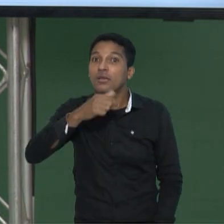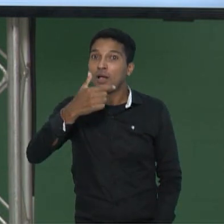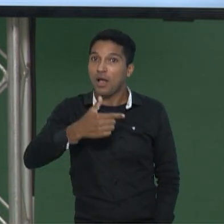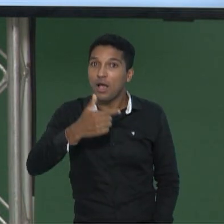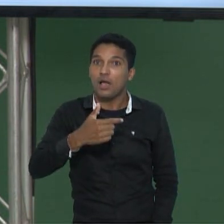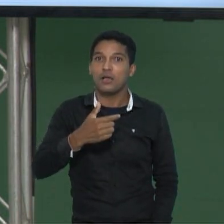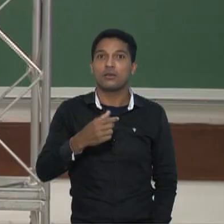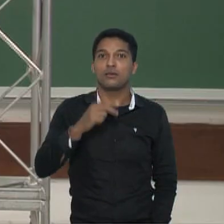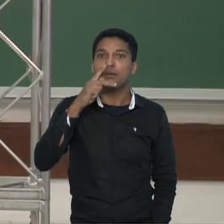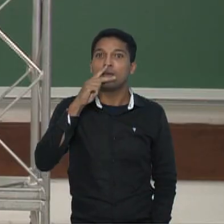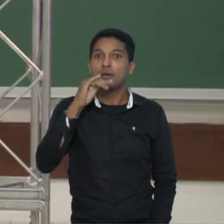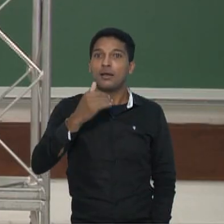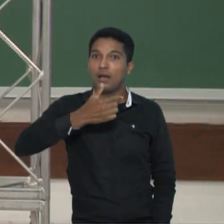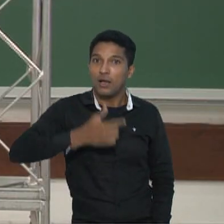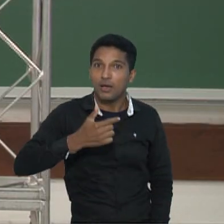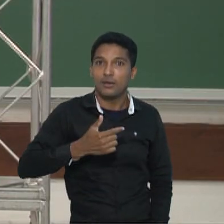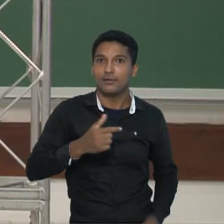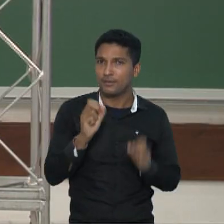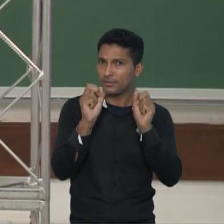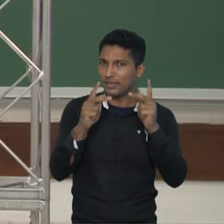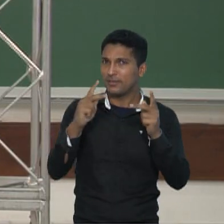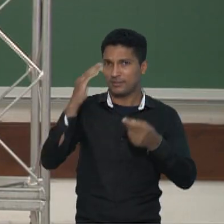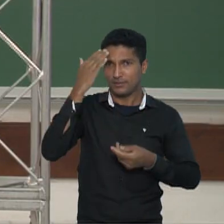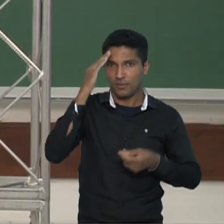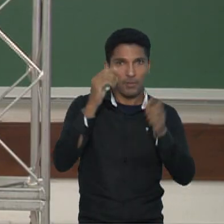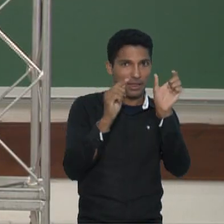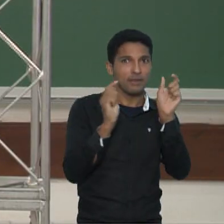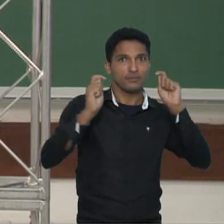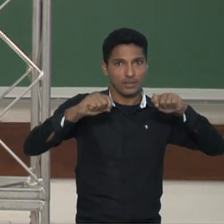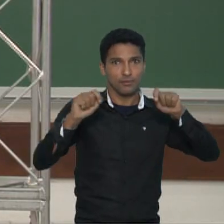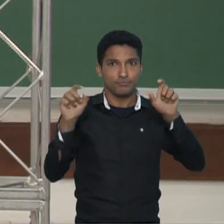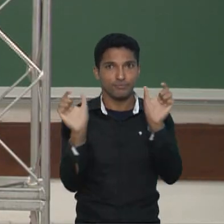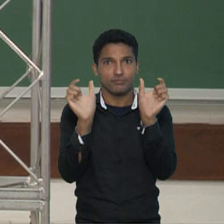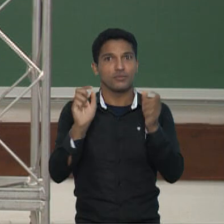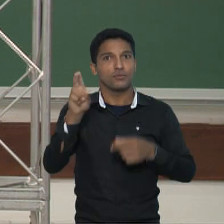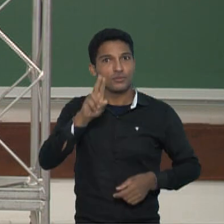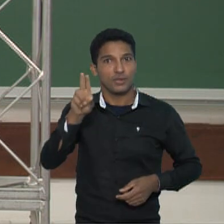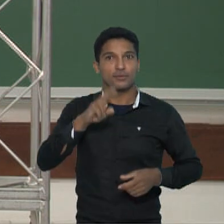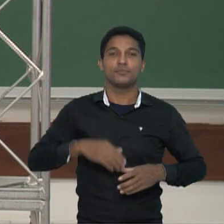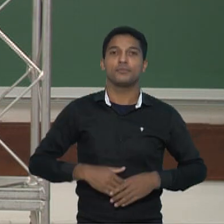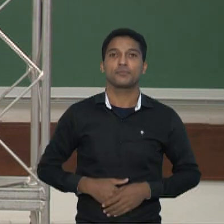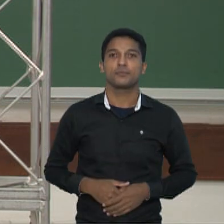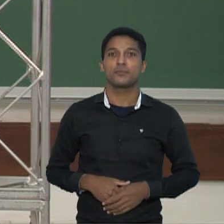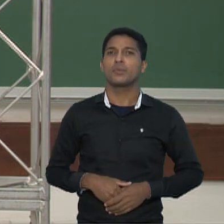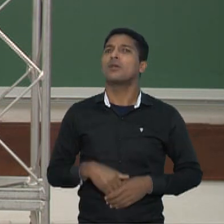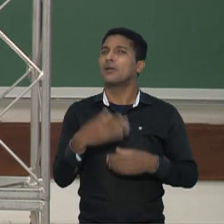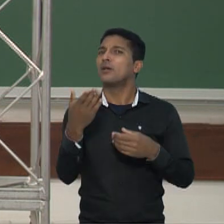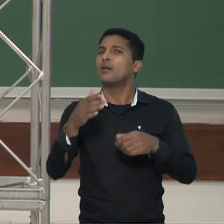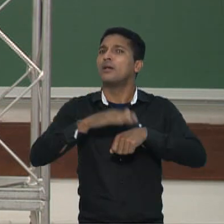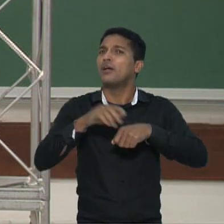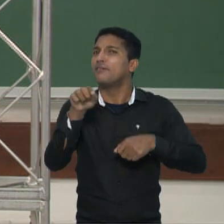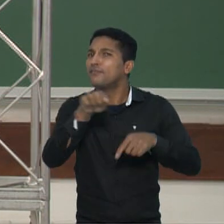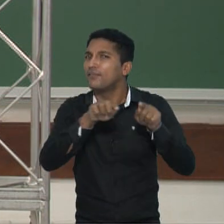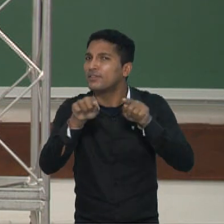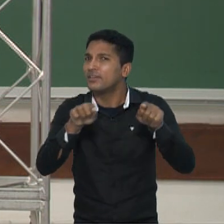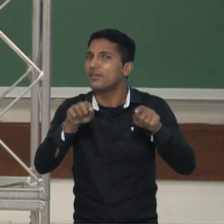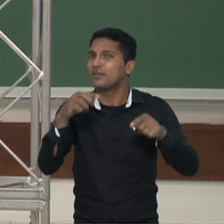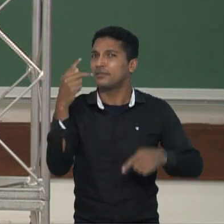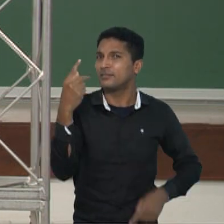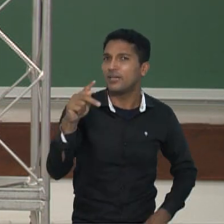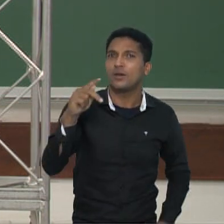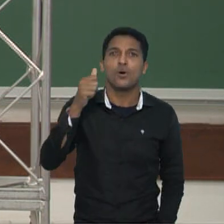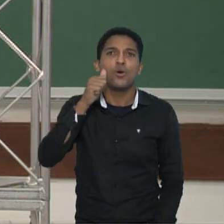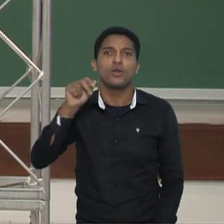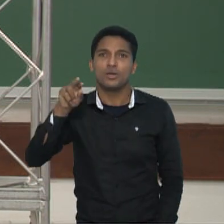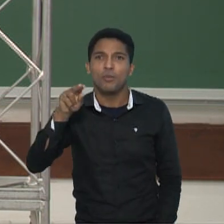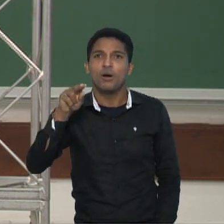stepmother, ok? Entenderam bem? E aí? E você? Você e o seu irmão ou a sua irmã? Você é